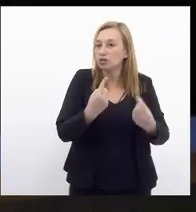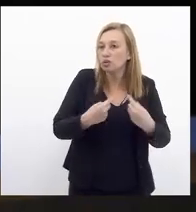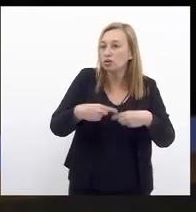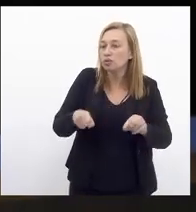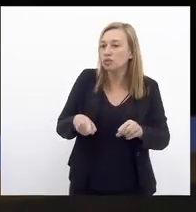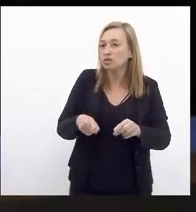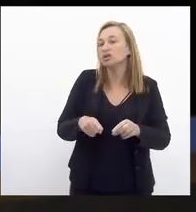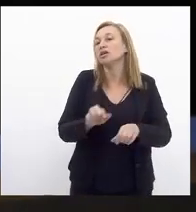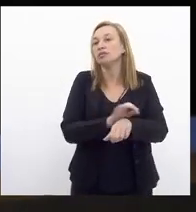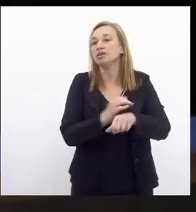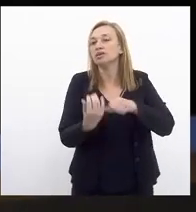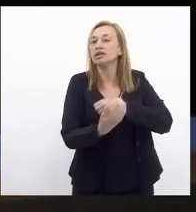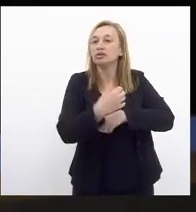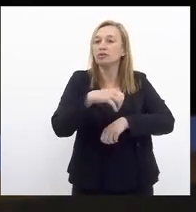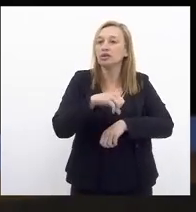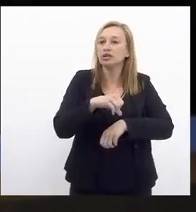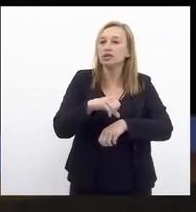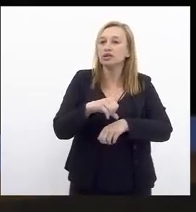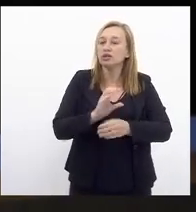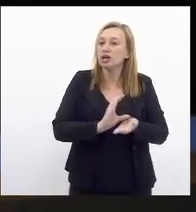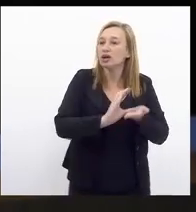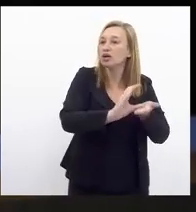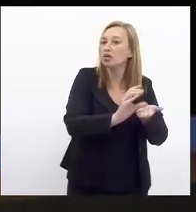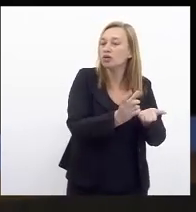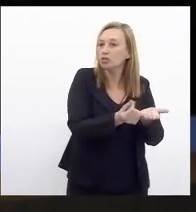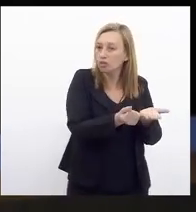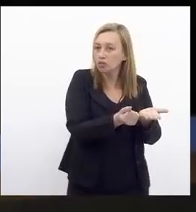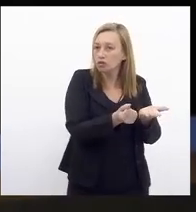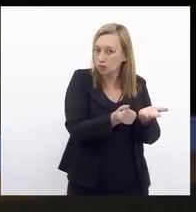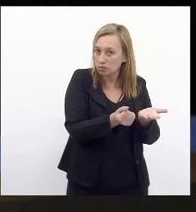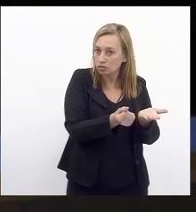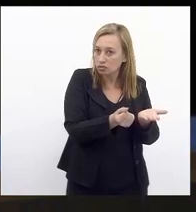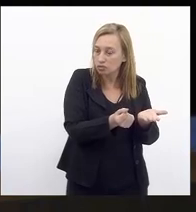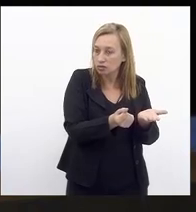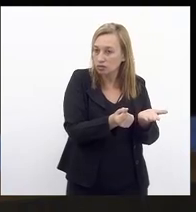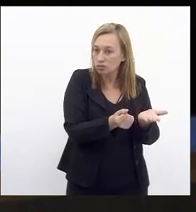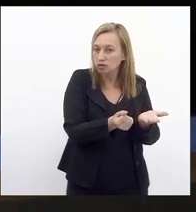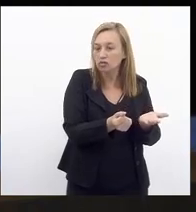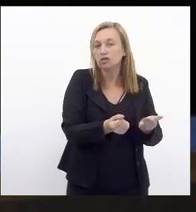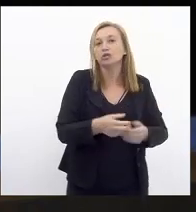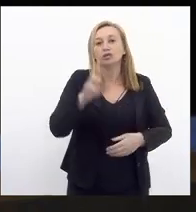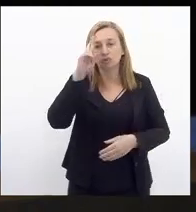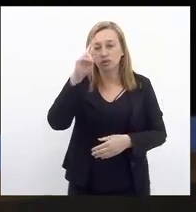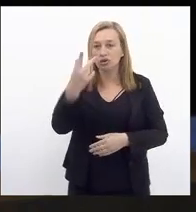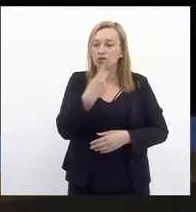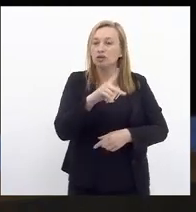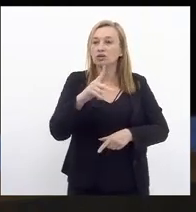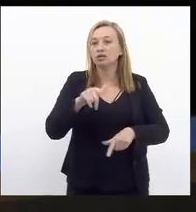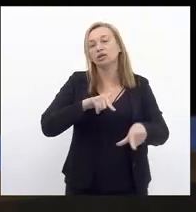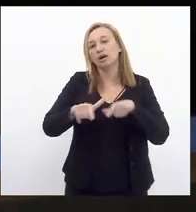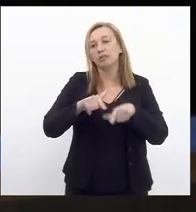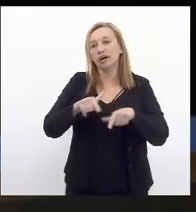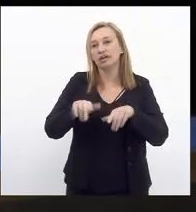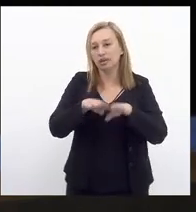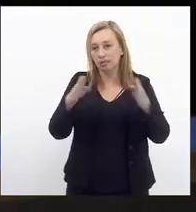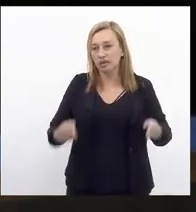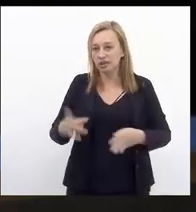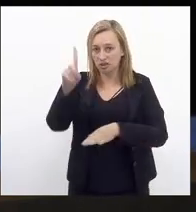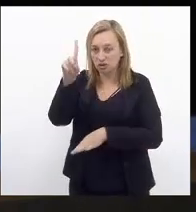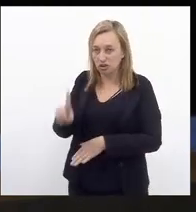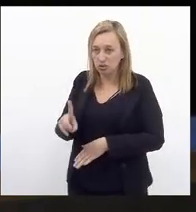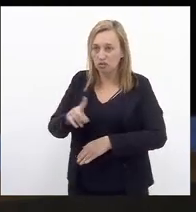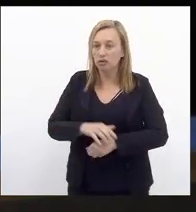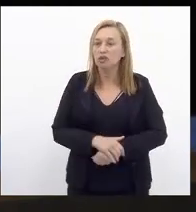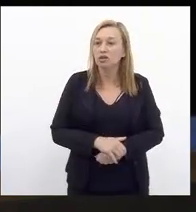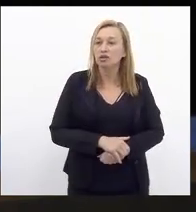pandemia a destinação de recursos fruto da austeridade de vossa excelência' da mesa diretora na condição do Parlamento